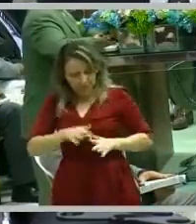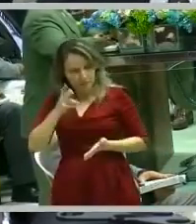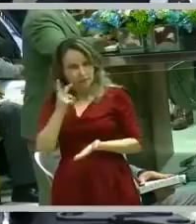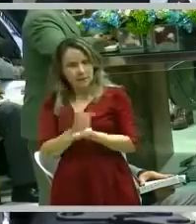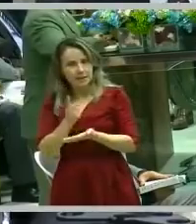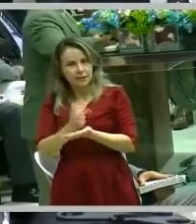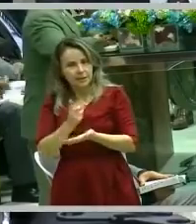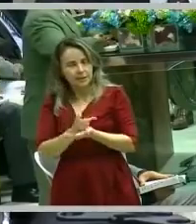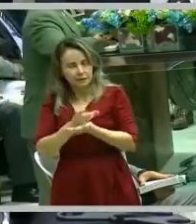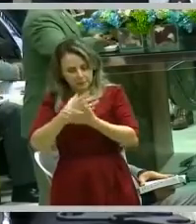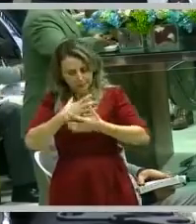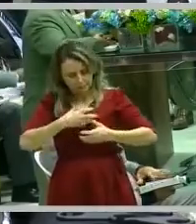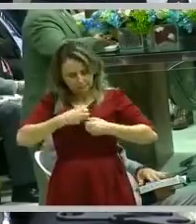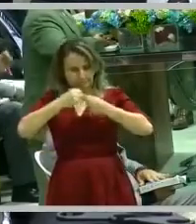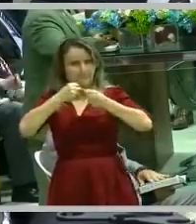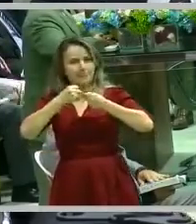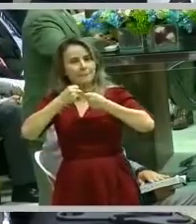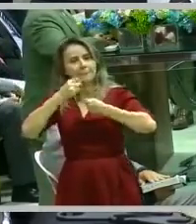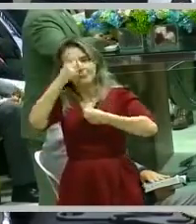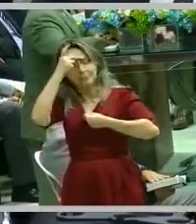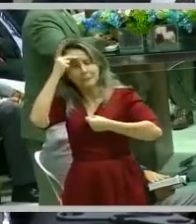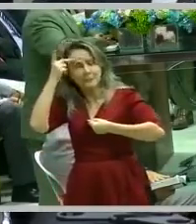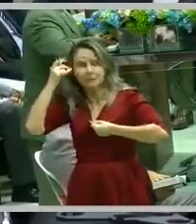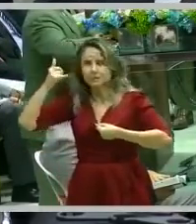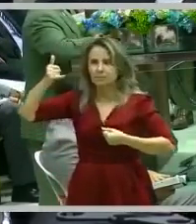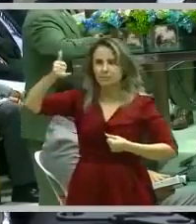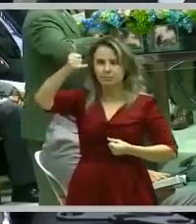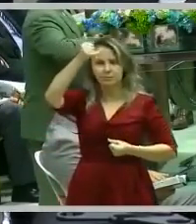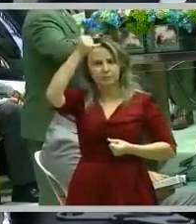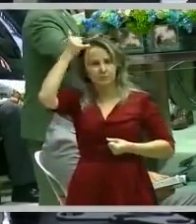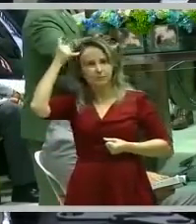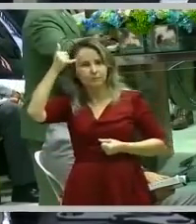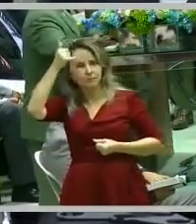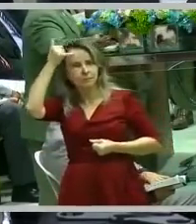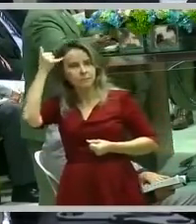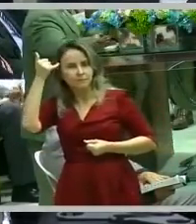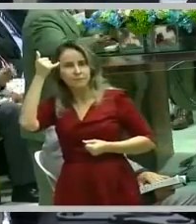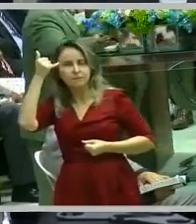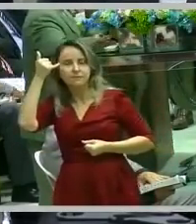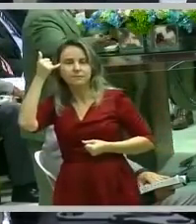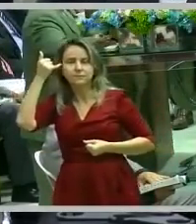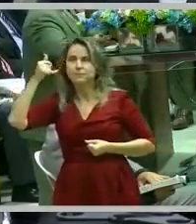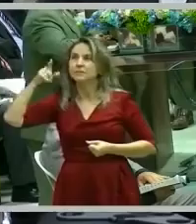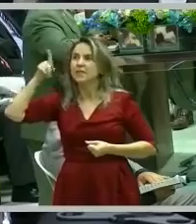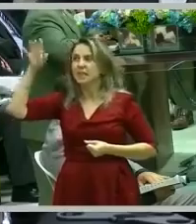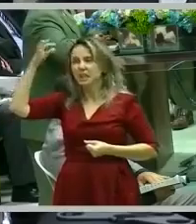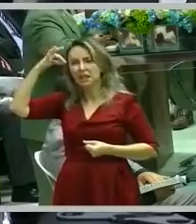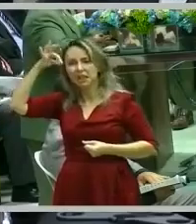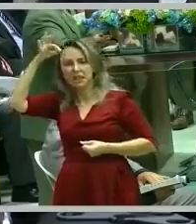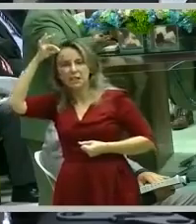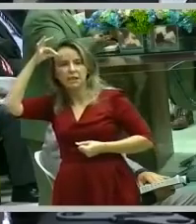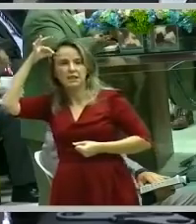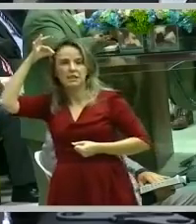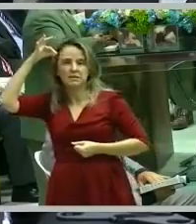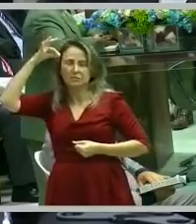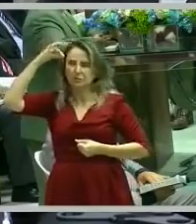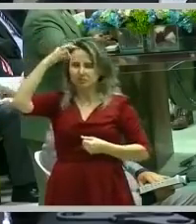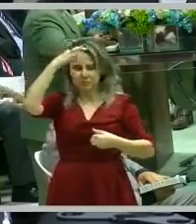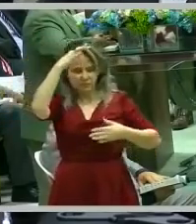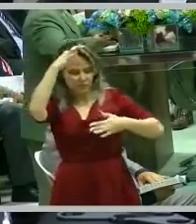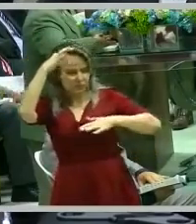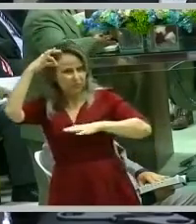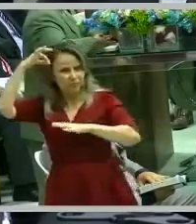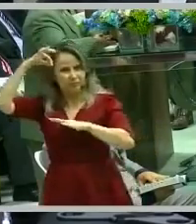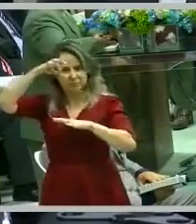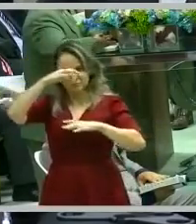ungida, ele pega a pessoa que foi batizada, e a pessoa fica na mão dele, a pessoa fica levada por ele, a pessoa fica usada